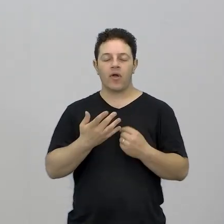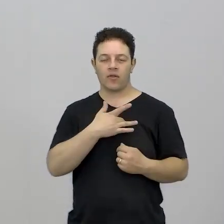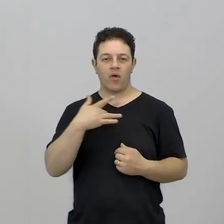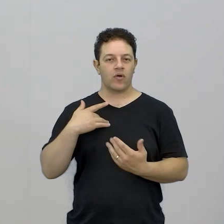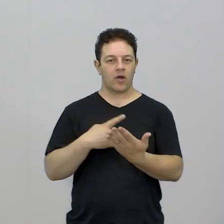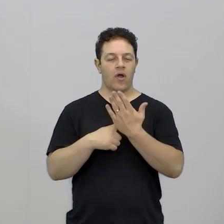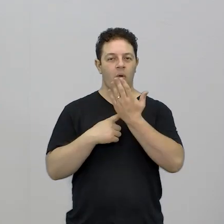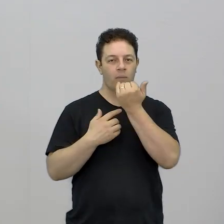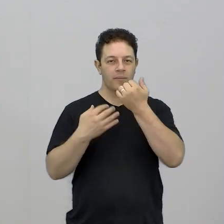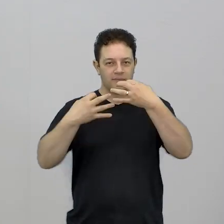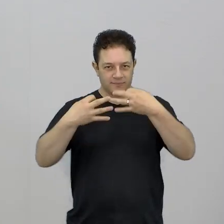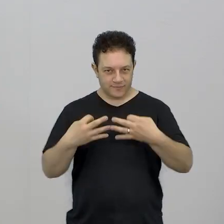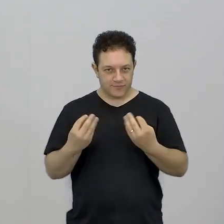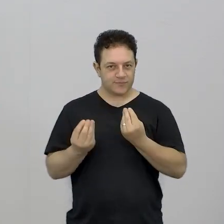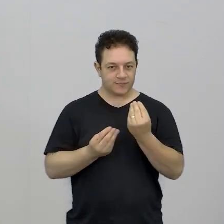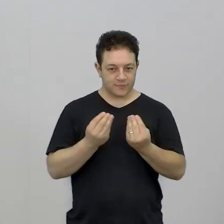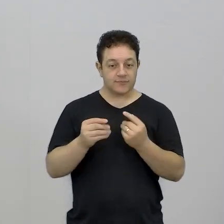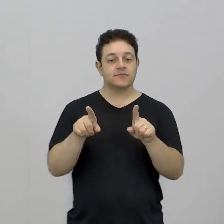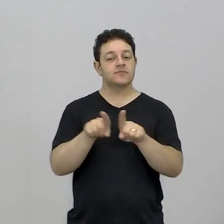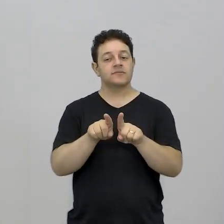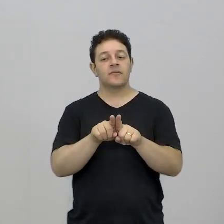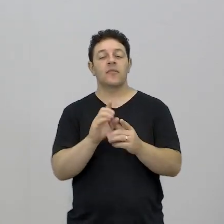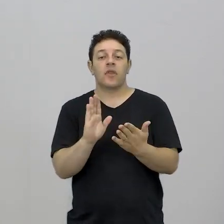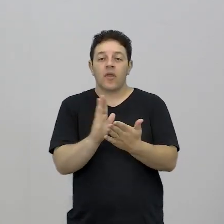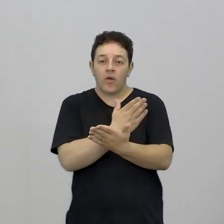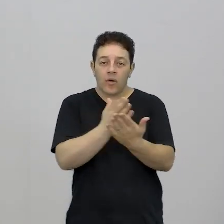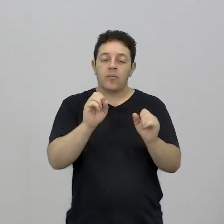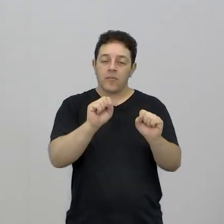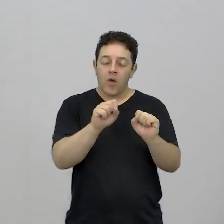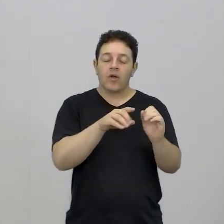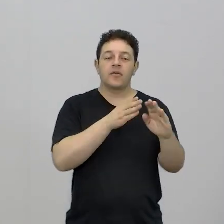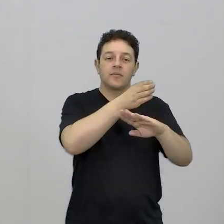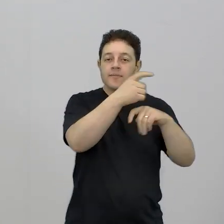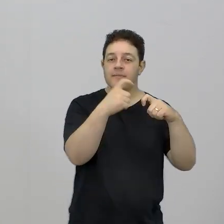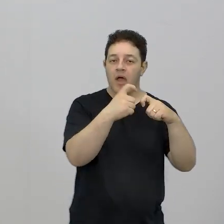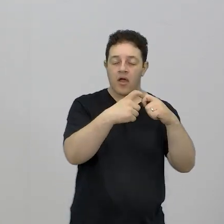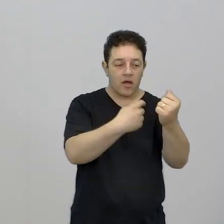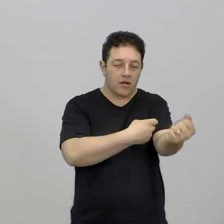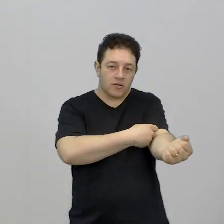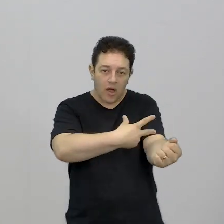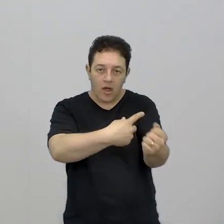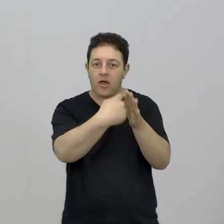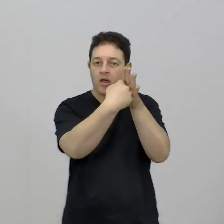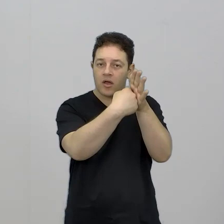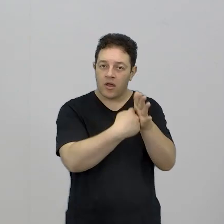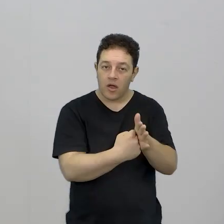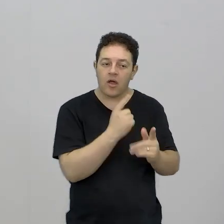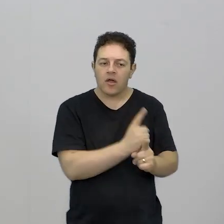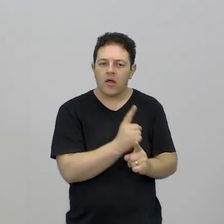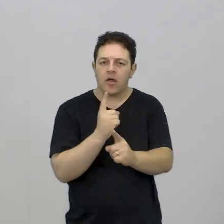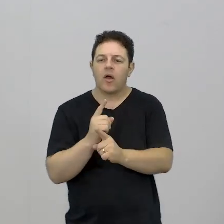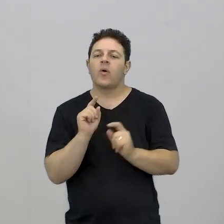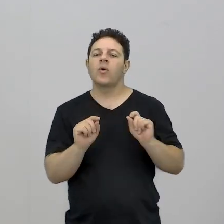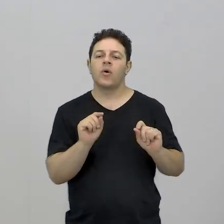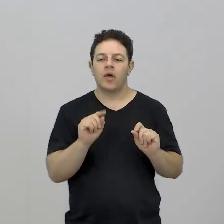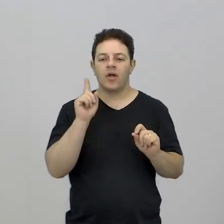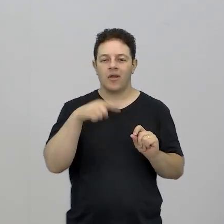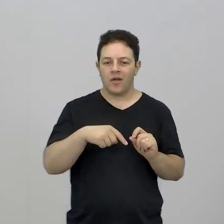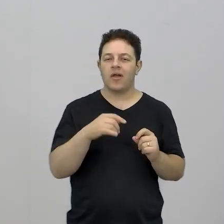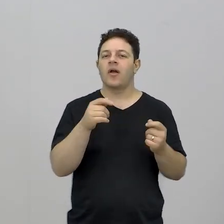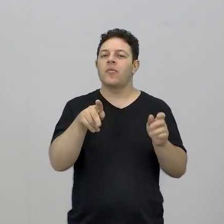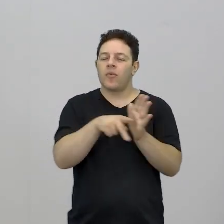humana. E a gente falou aí de alguns exames, né, que a gente pode fazer para detectar, então, essa síndrome. Então, a gente falou aí dos